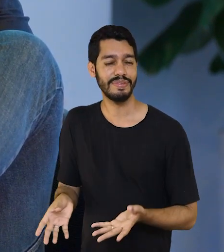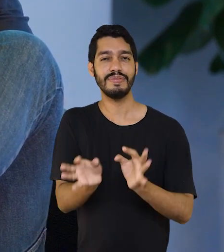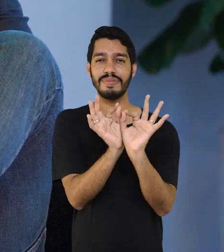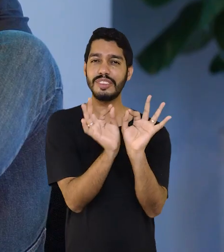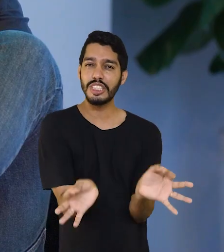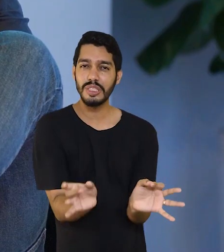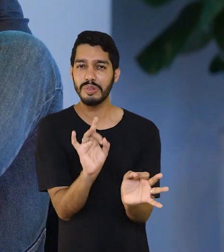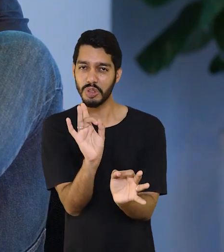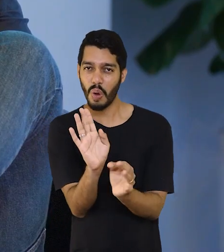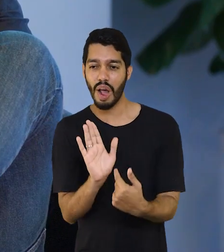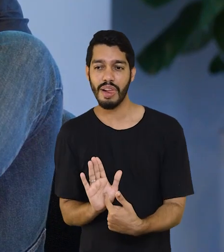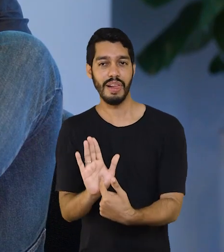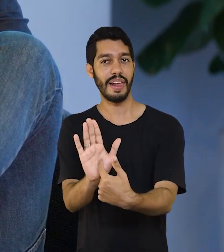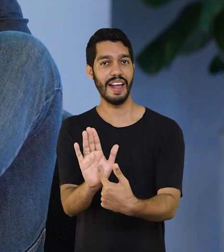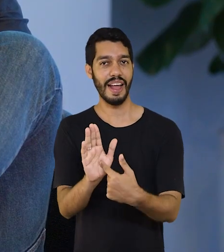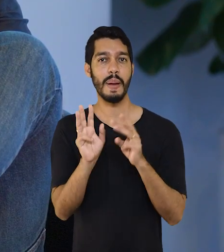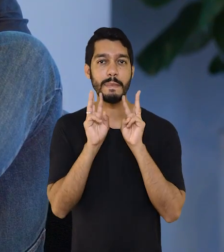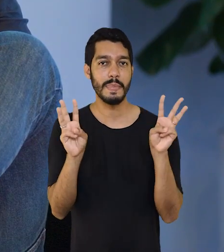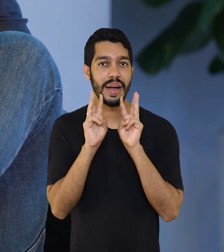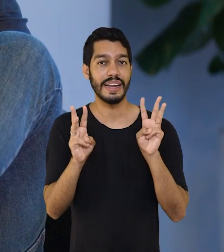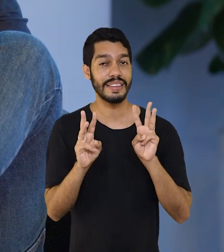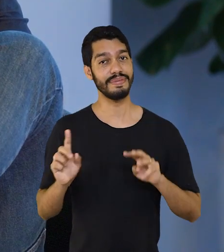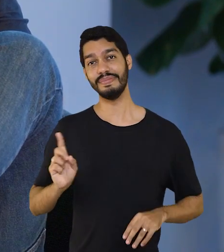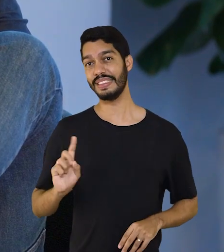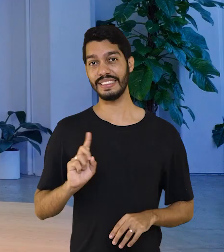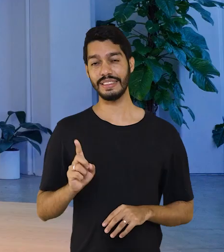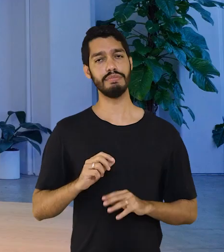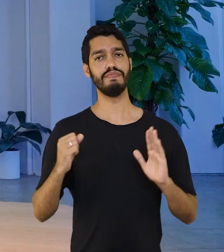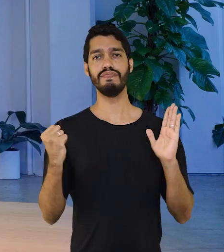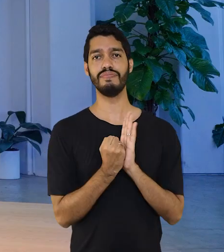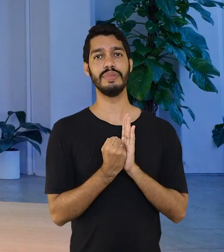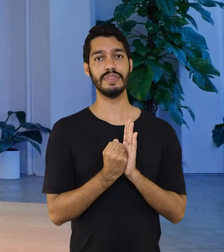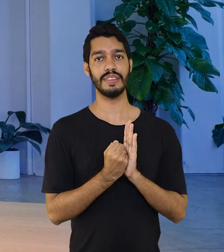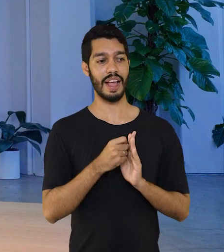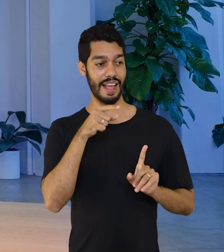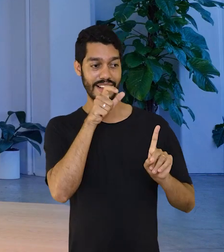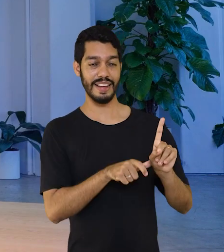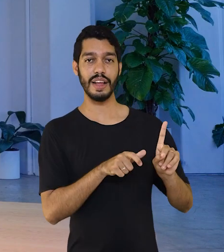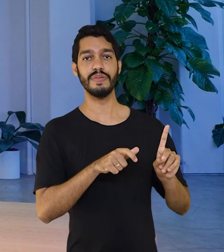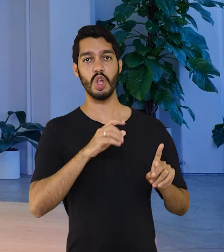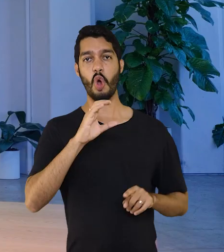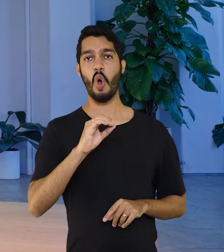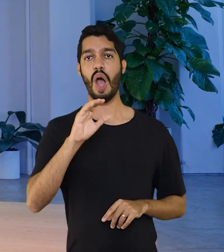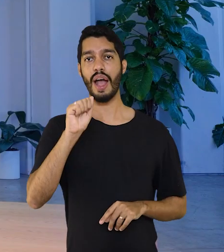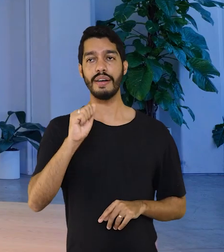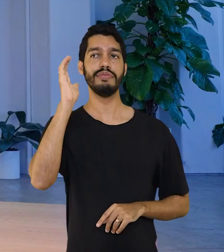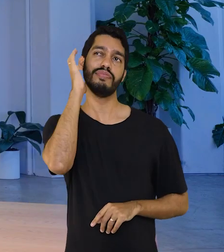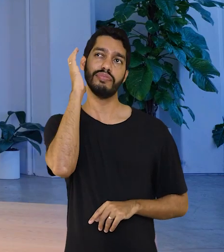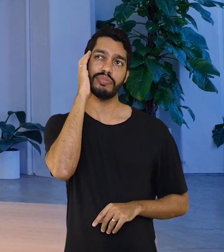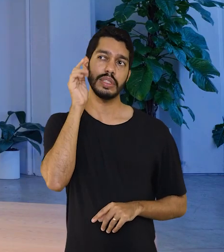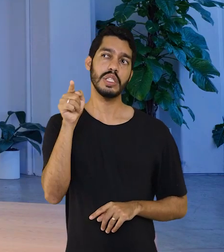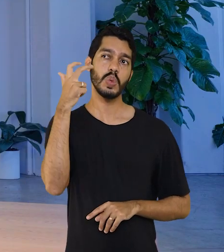aquilo foi muito mais do que só uma ação de marketing. Aquilo foi a marca entendendo o que estava acontecendo